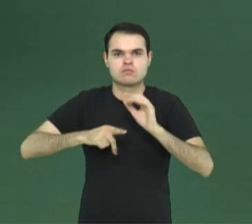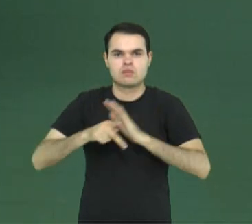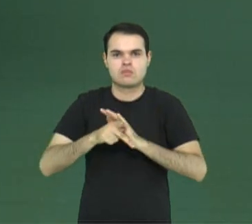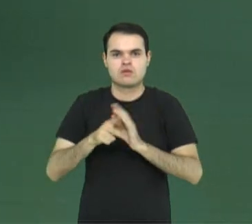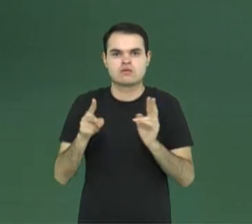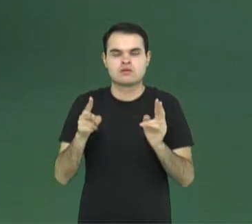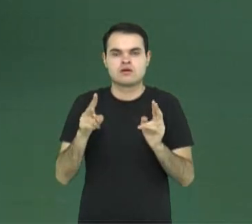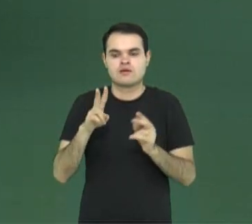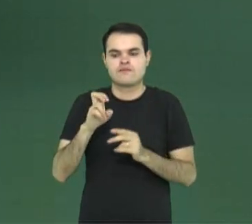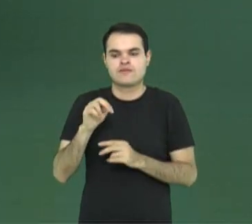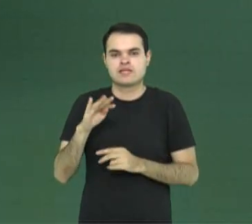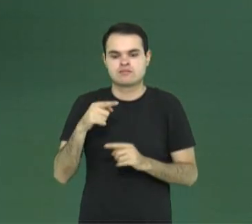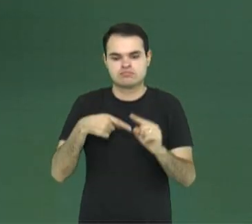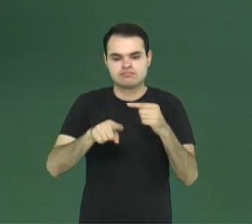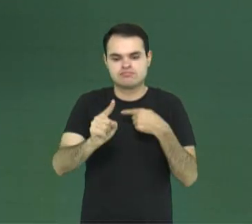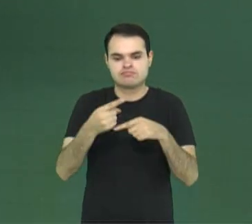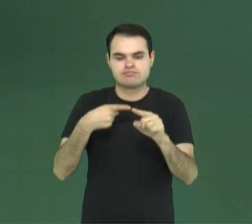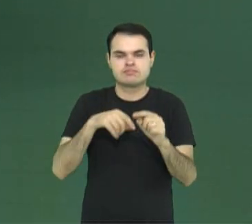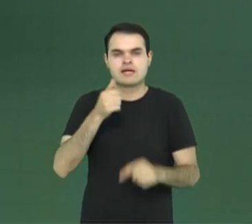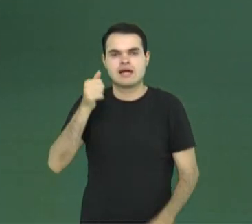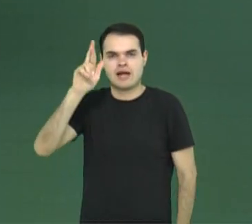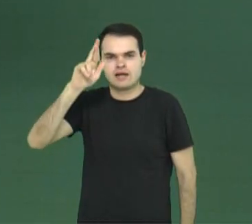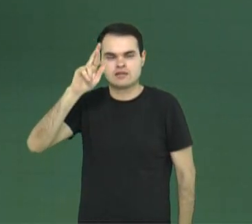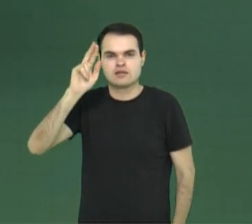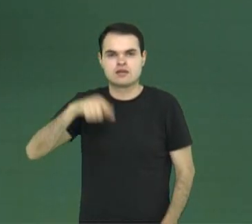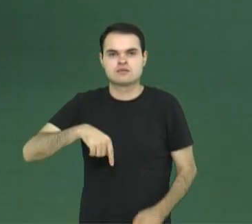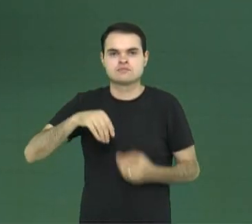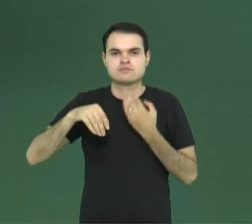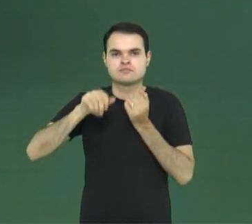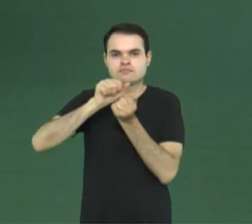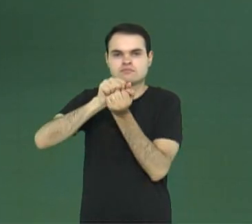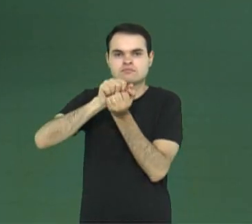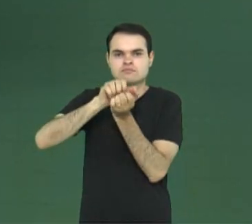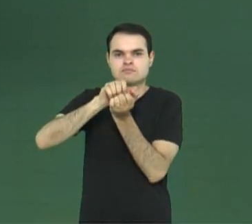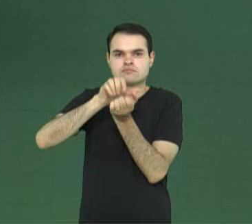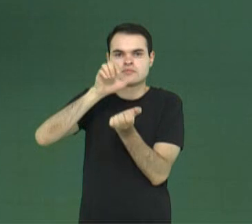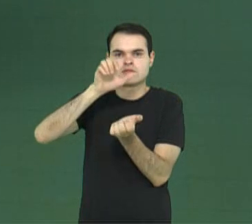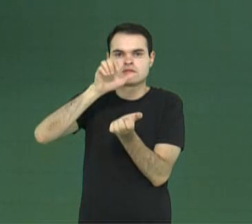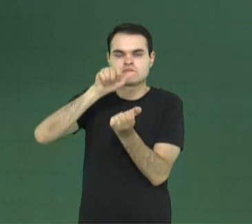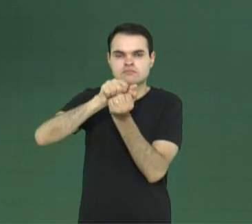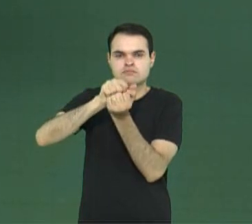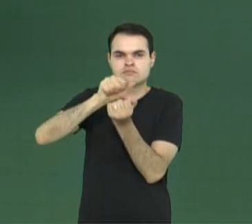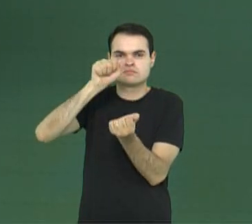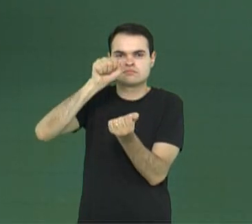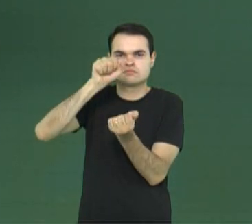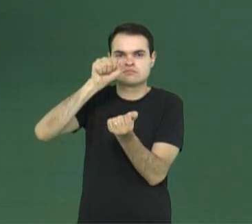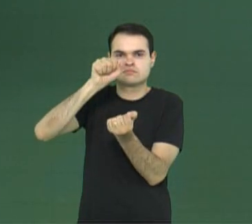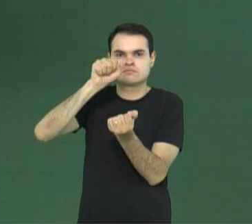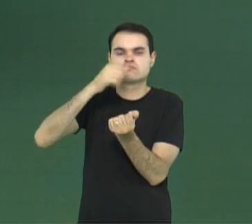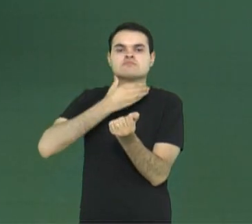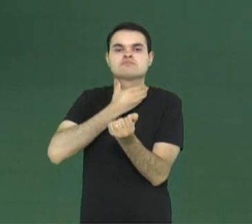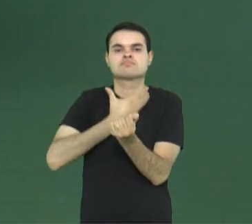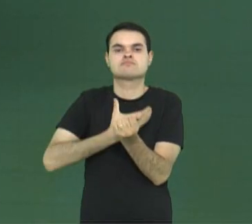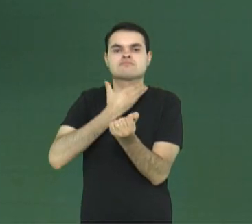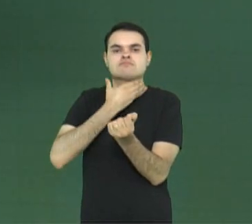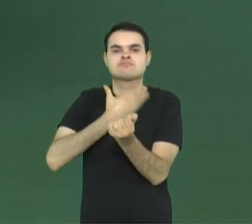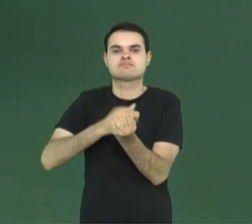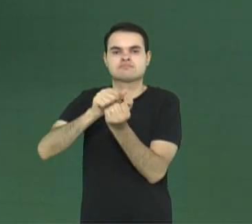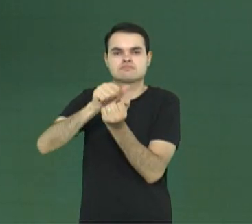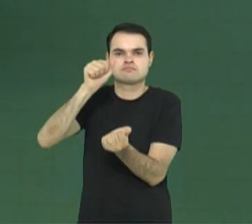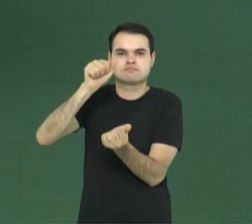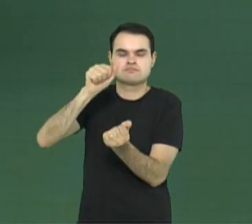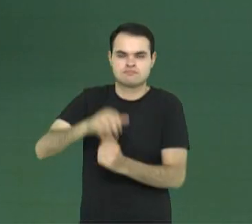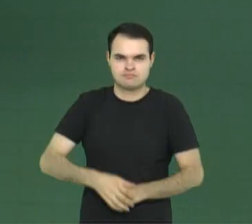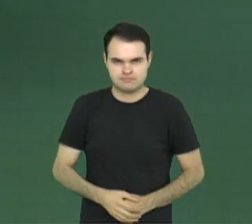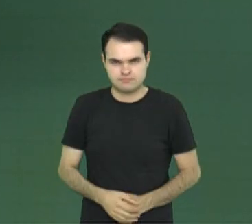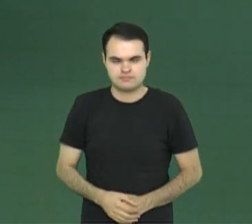seja, a entrada do ar, acontece pela boca dos sapos aí, tá bom? Então, prosseguindo, olha só,